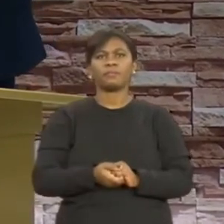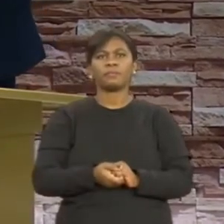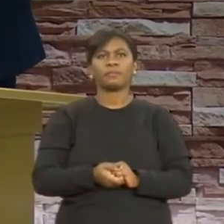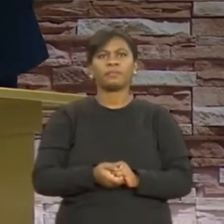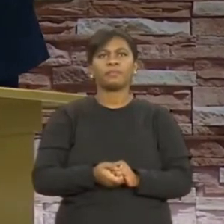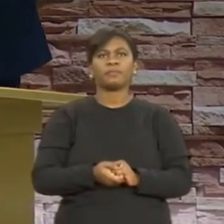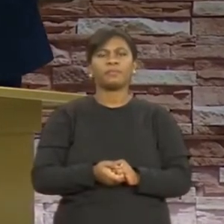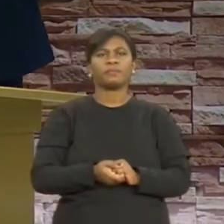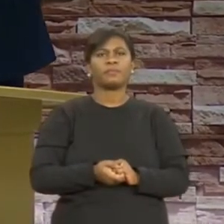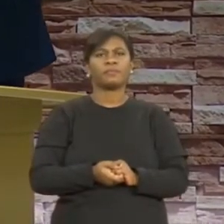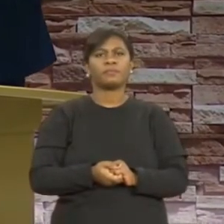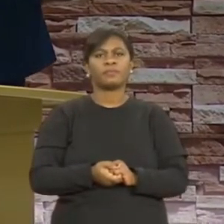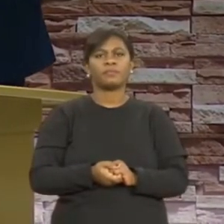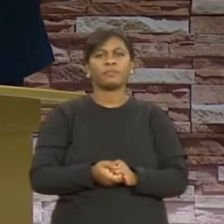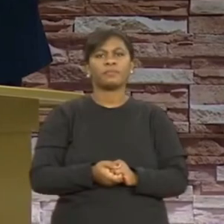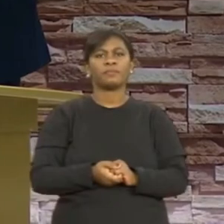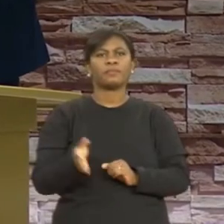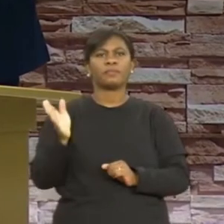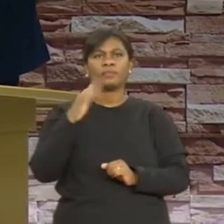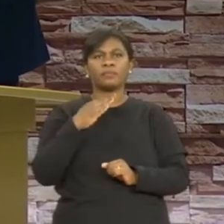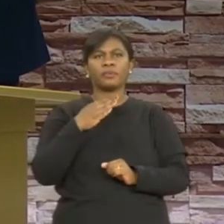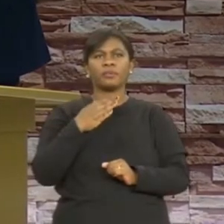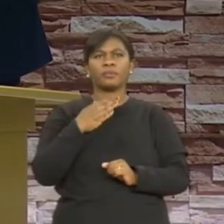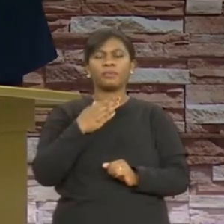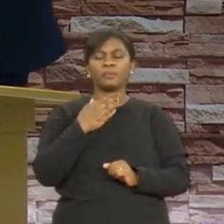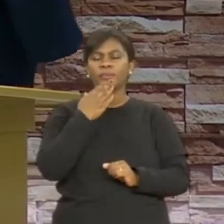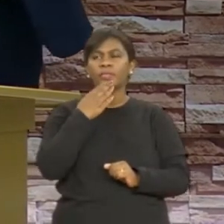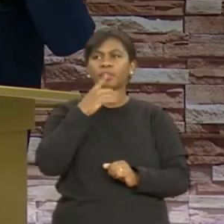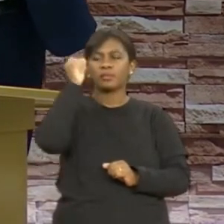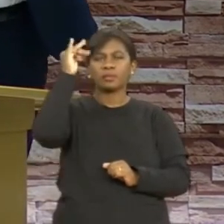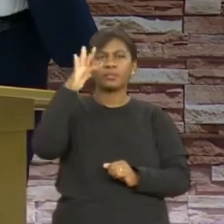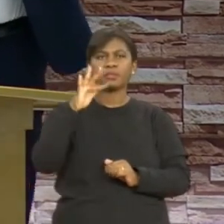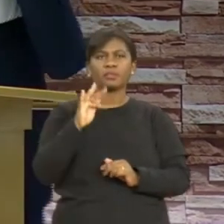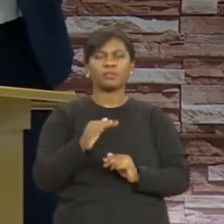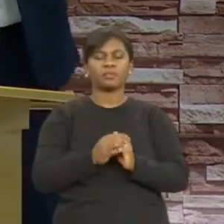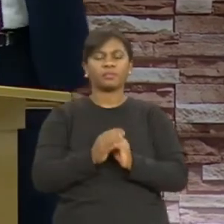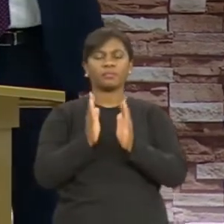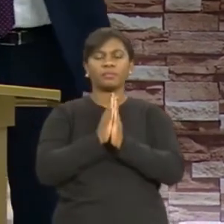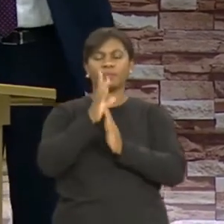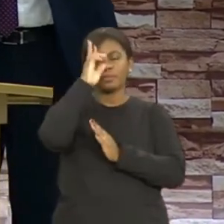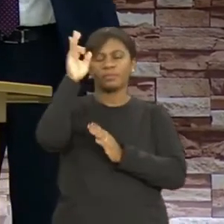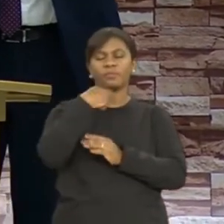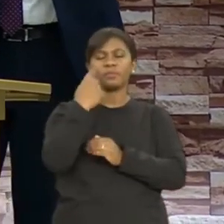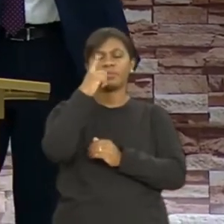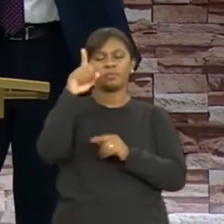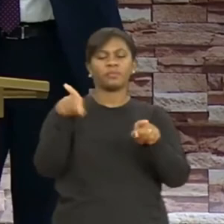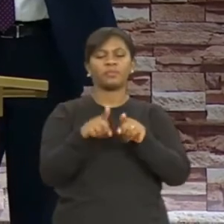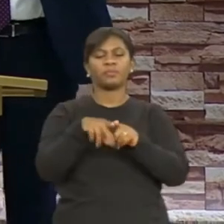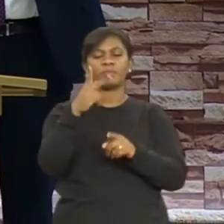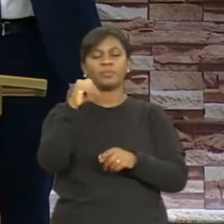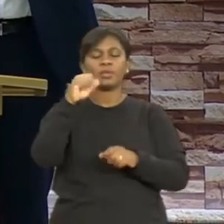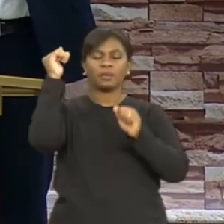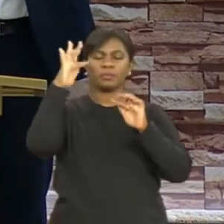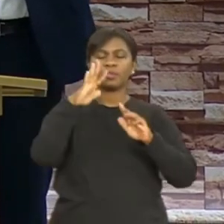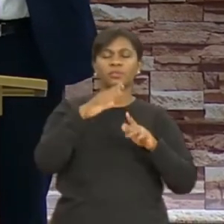Daniel Librelon. Vamos determinar agora a bênção final. Senhor, nosso Deus e nosso Pai, meu Deus, abençoe a vida